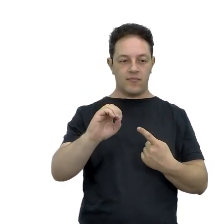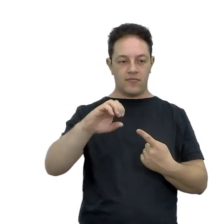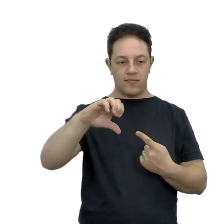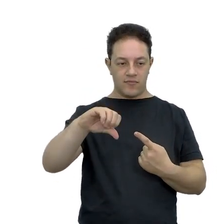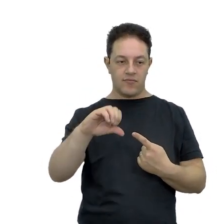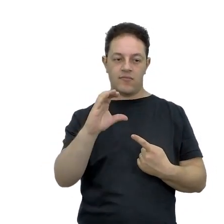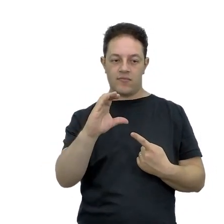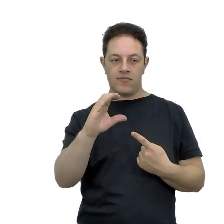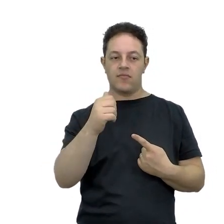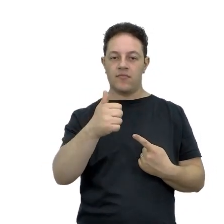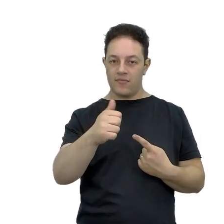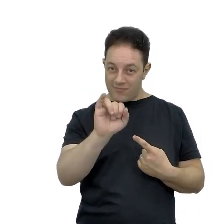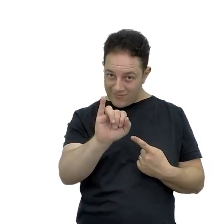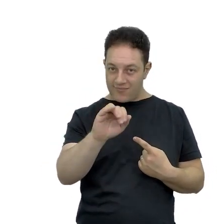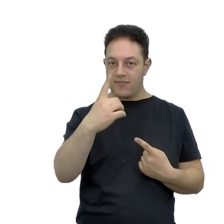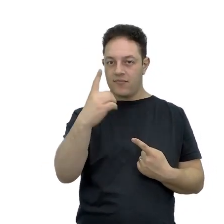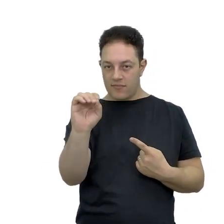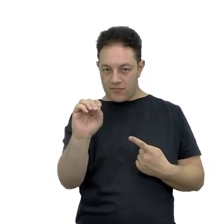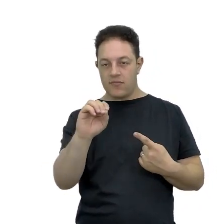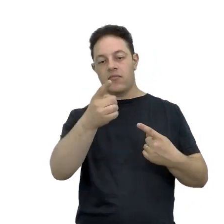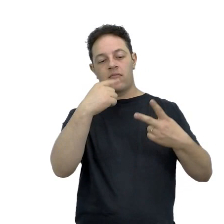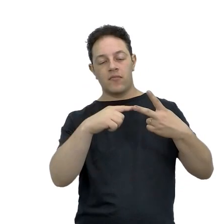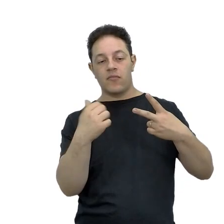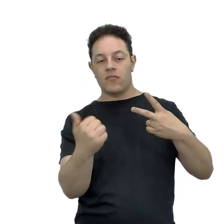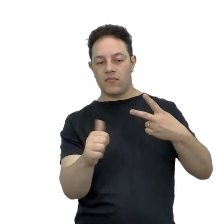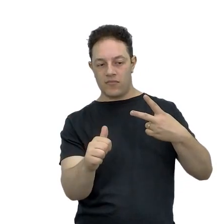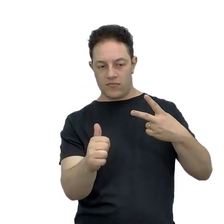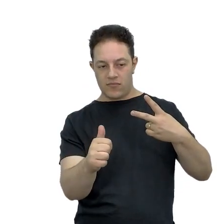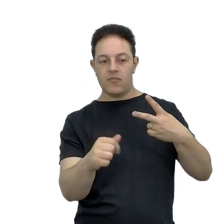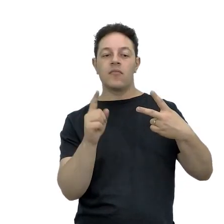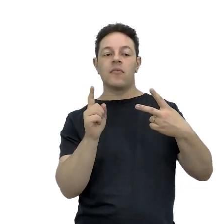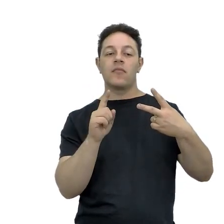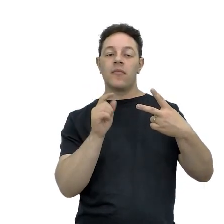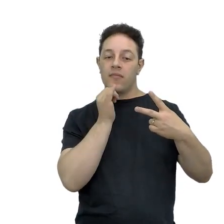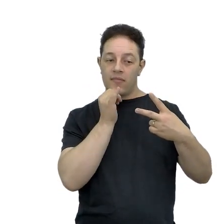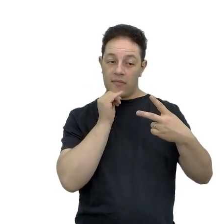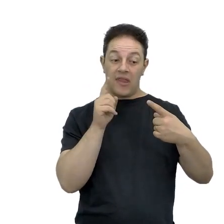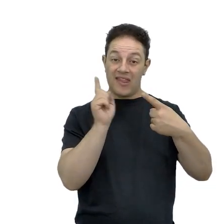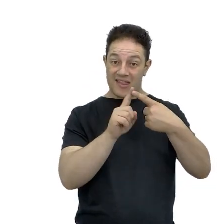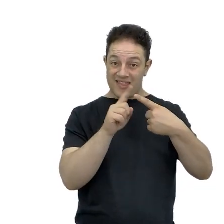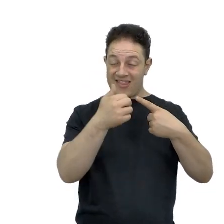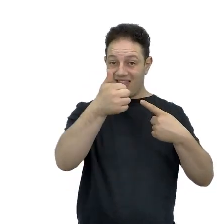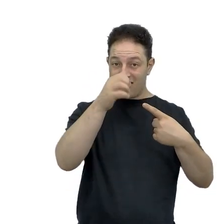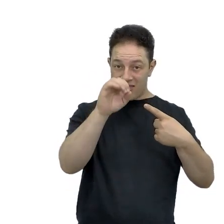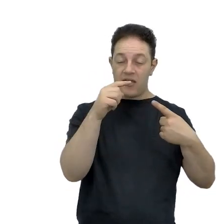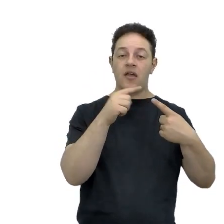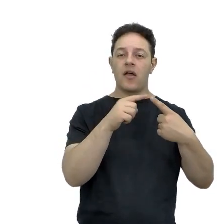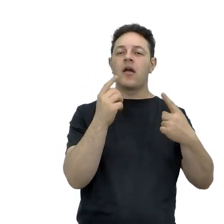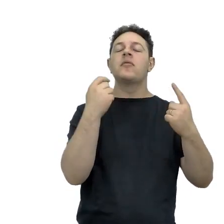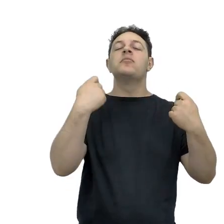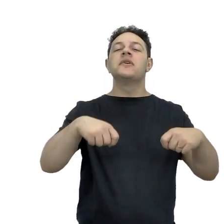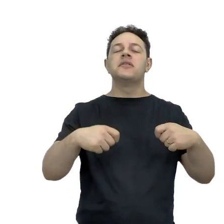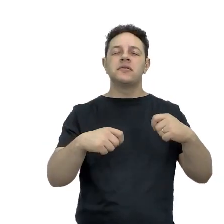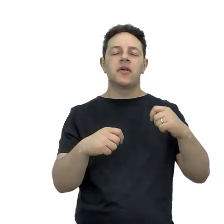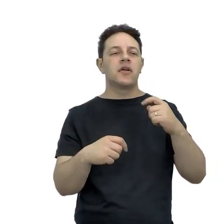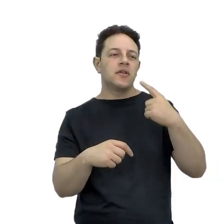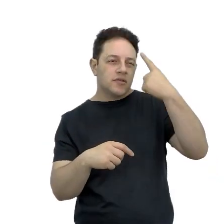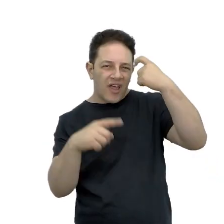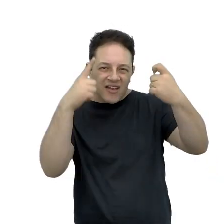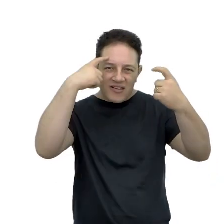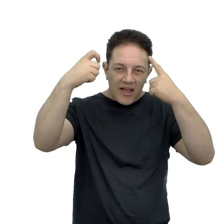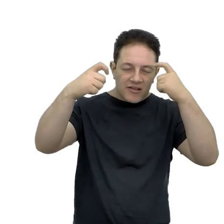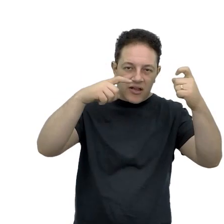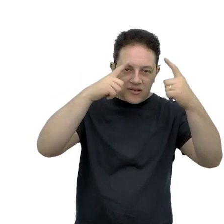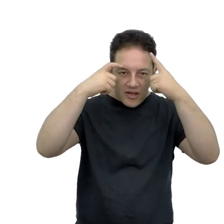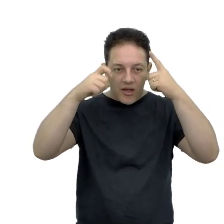CI 10 e 11, onde a habilidade 10 é comparar as ideias evolucionistas